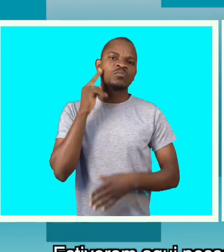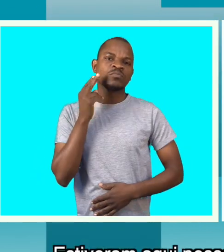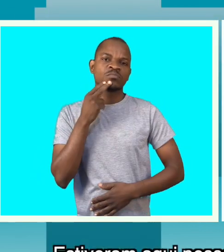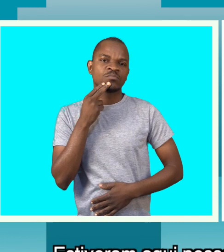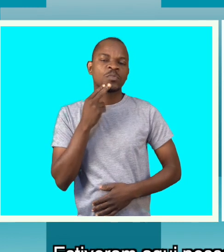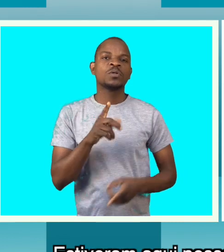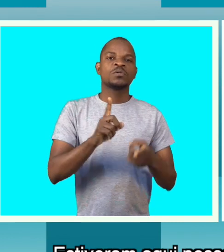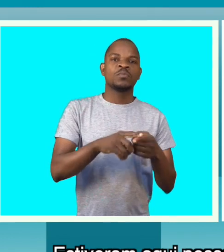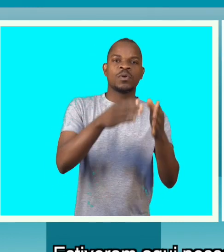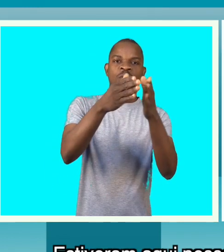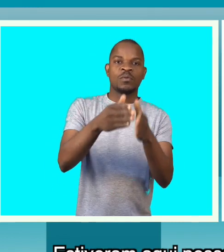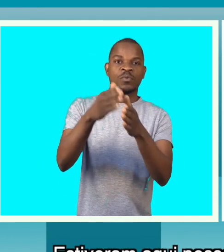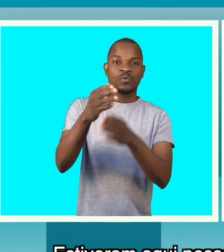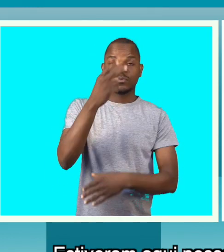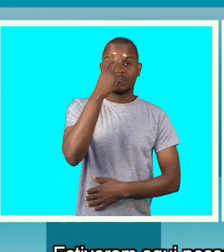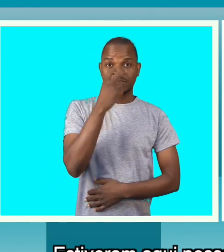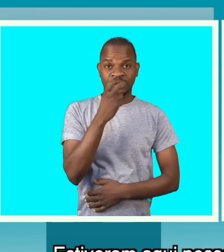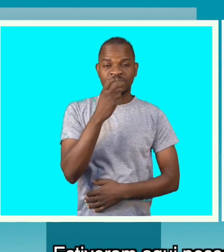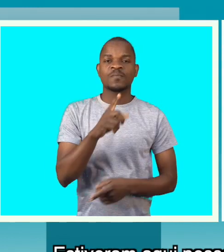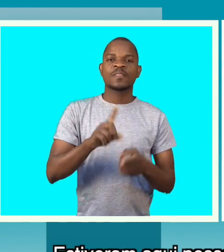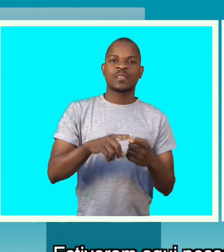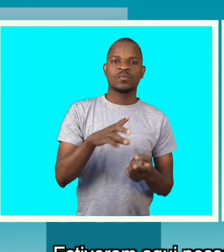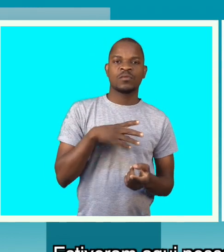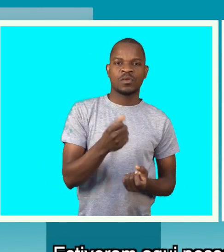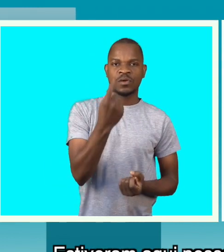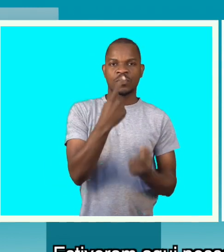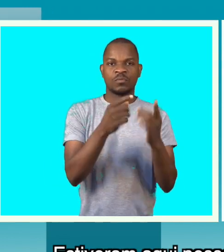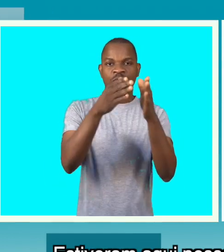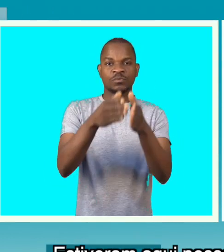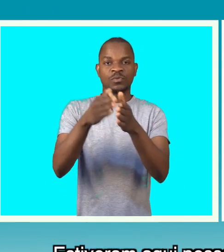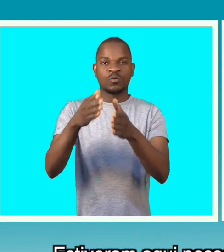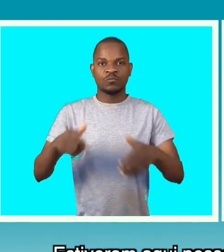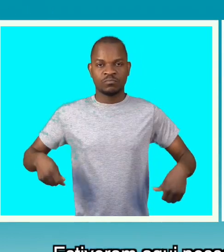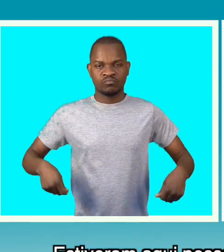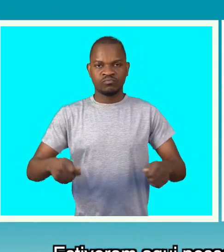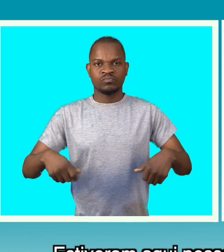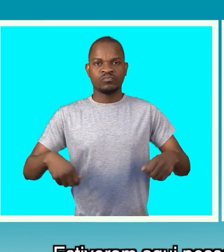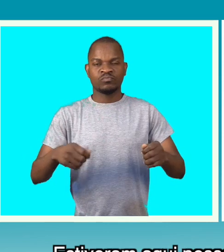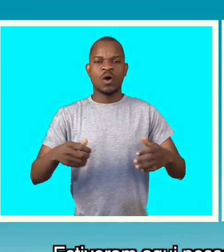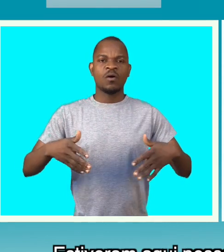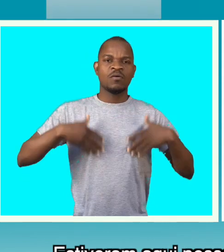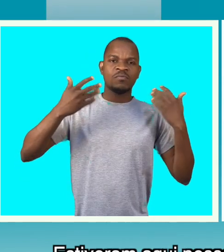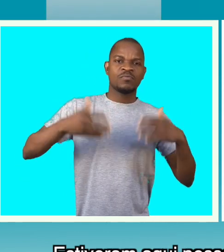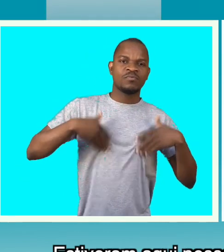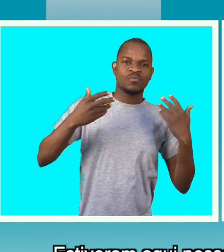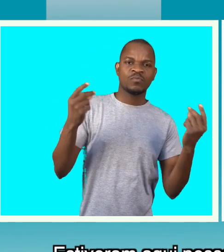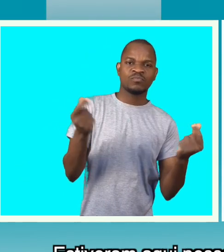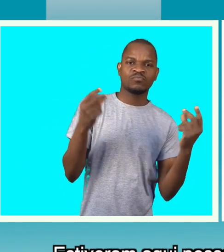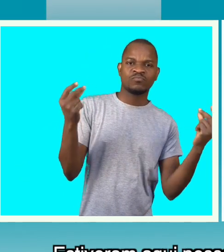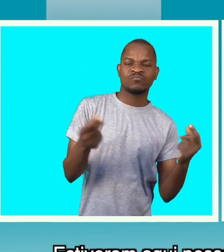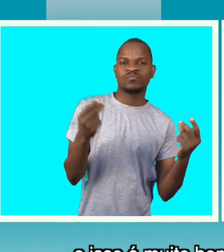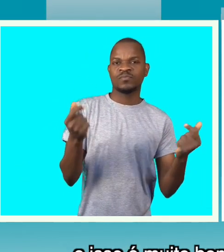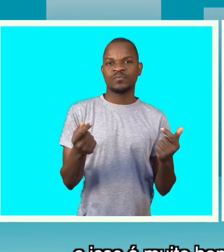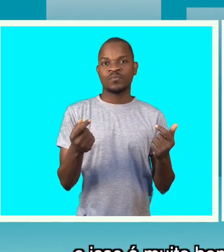auditiva, pessoas com deficiência visual, também pessoas físico-motoras a alegrar-se a dançar,